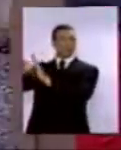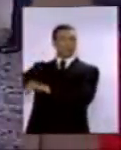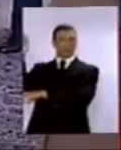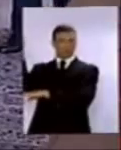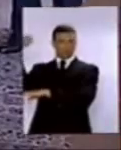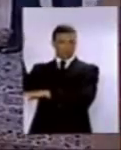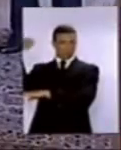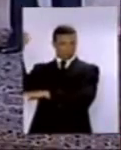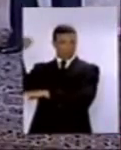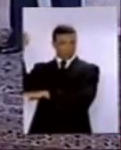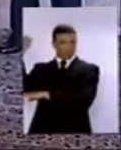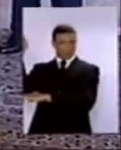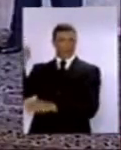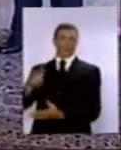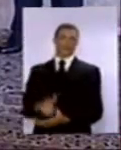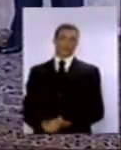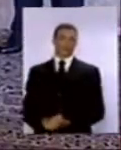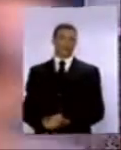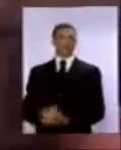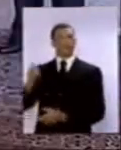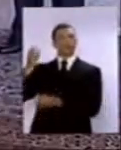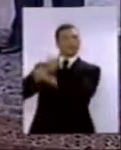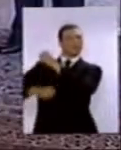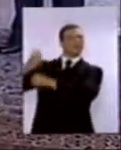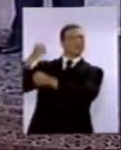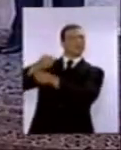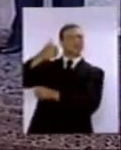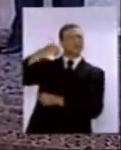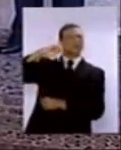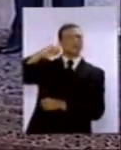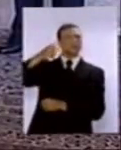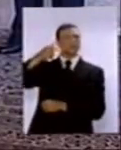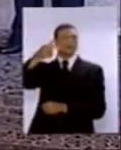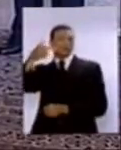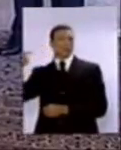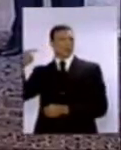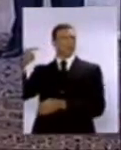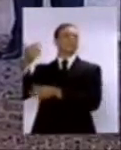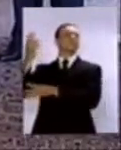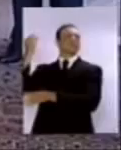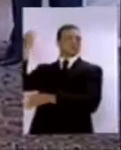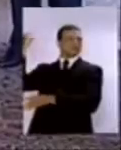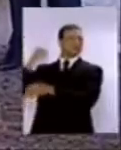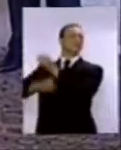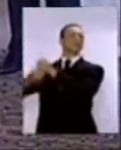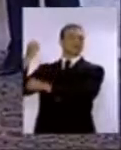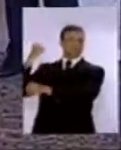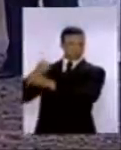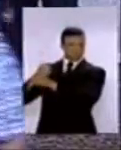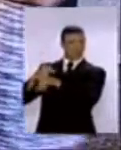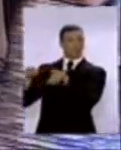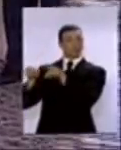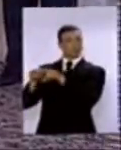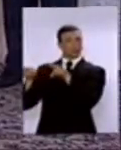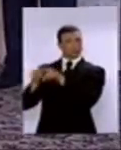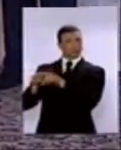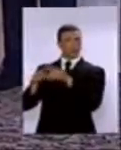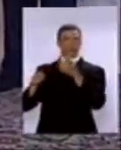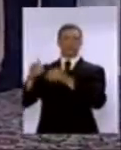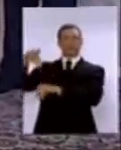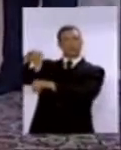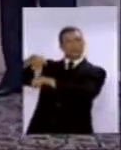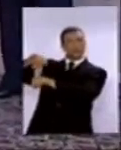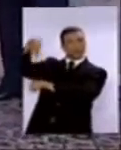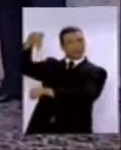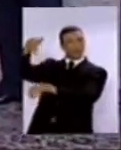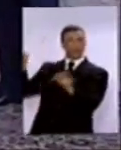do sul desde 1972 por sinal na mesma universidade obteve os títulos de mestre e